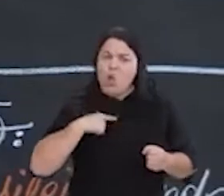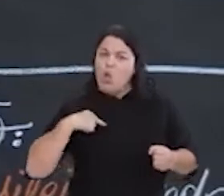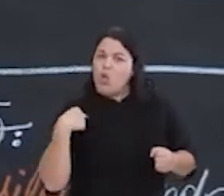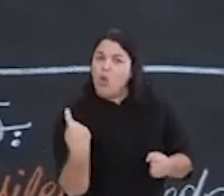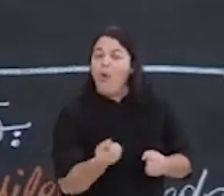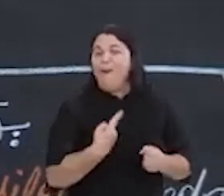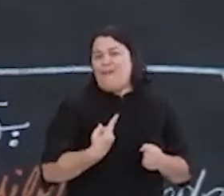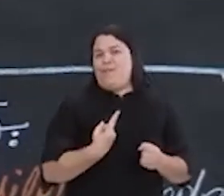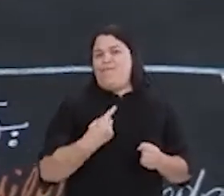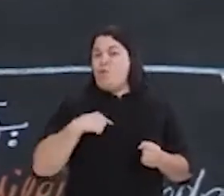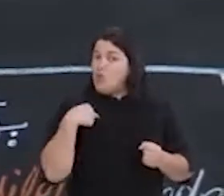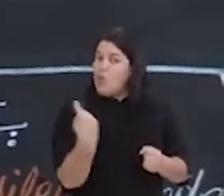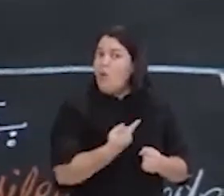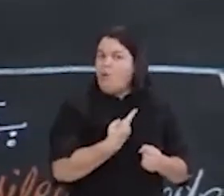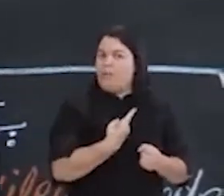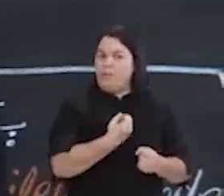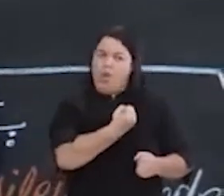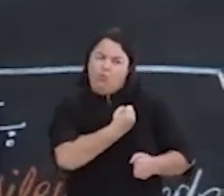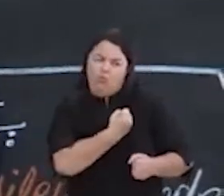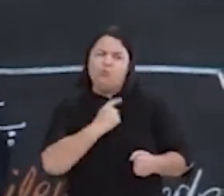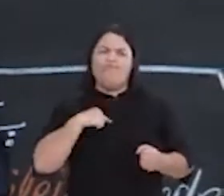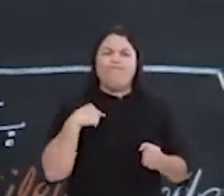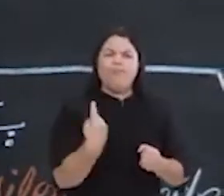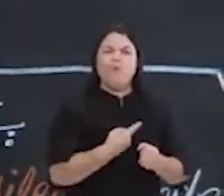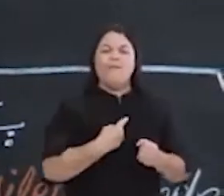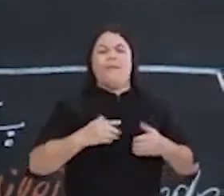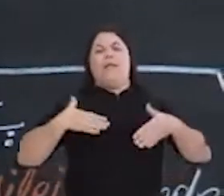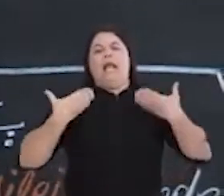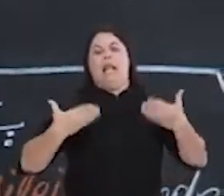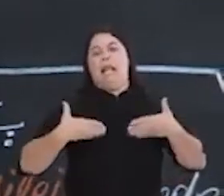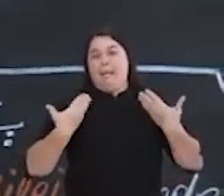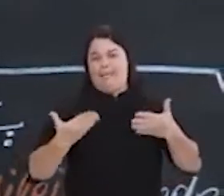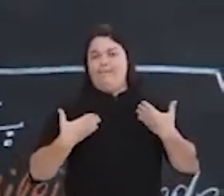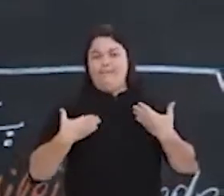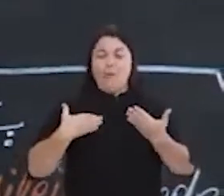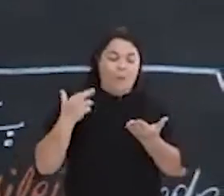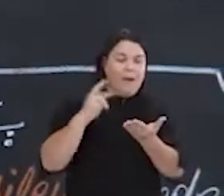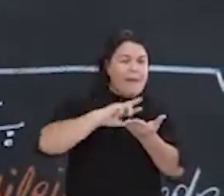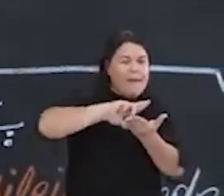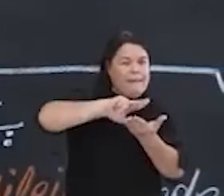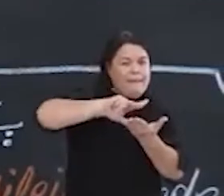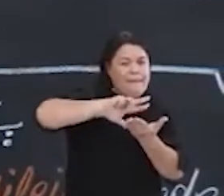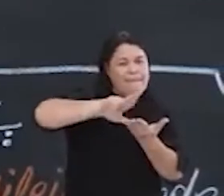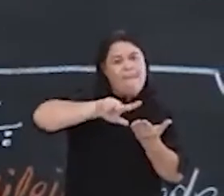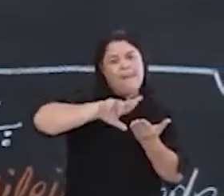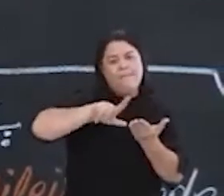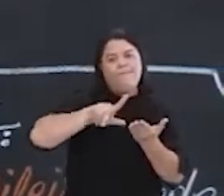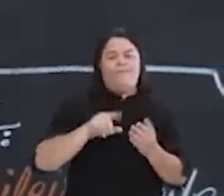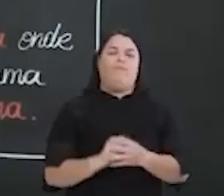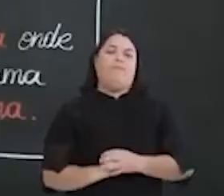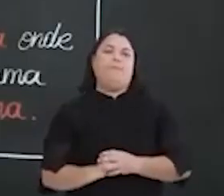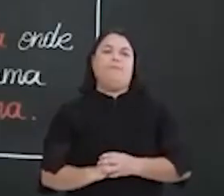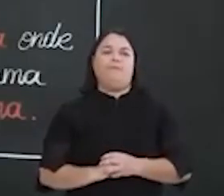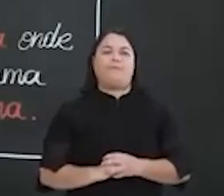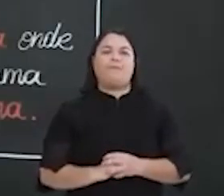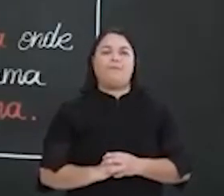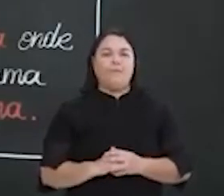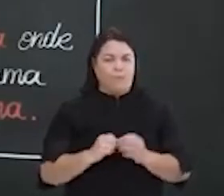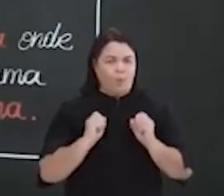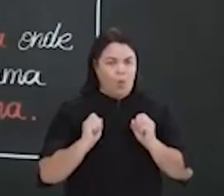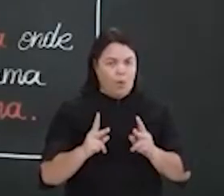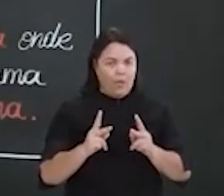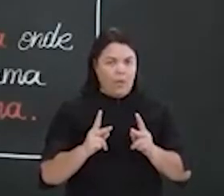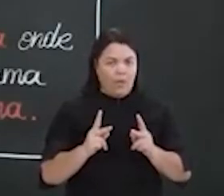ganhou o S para marcar o plural, para marcar o número. Por isso que eu digo que o adjetivo é uma classe variável, ele pode ser alterado, ok?